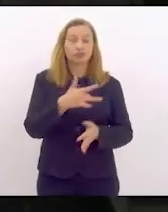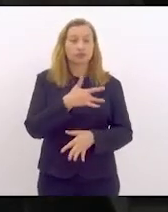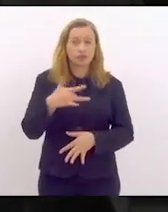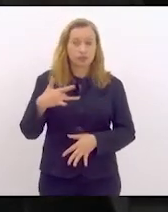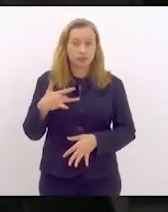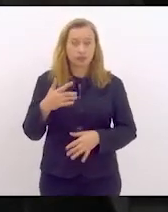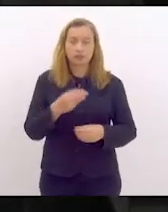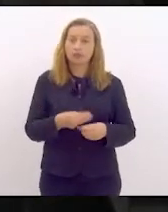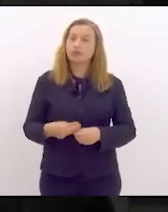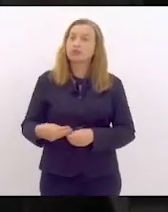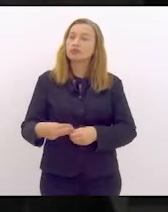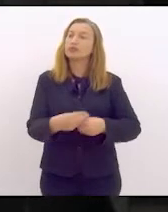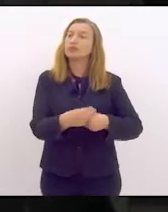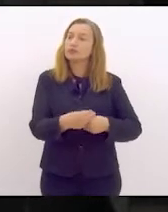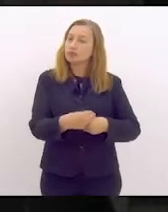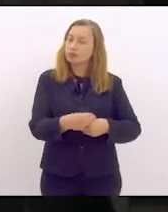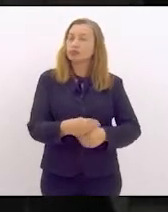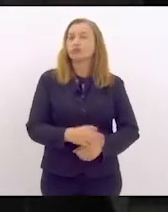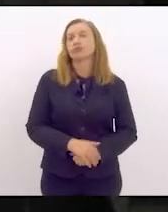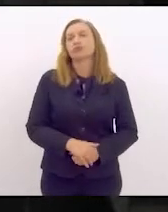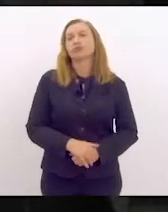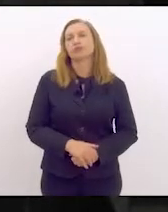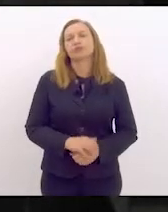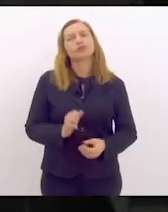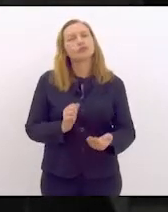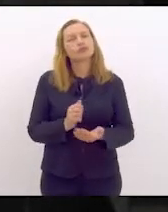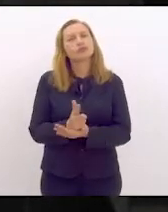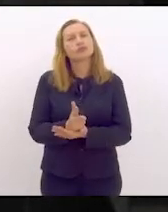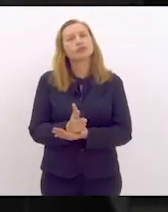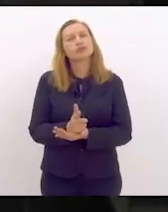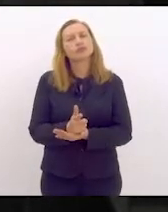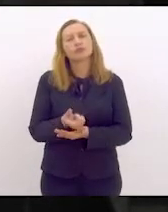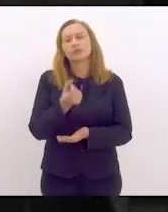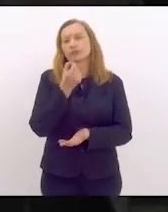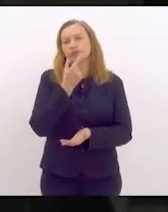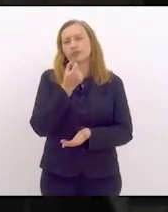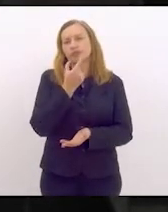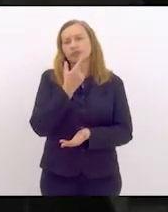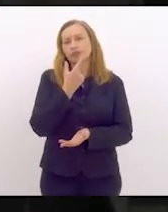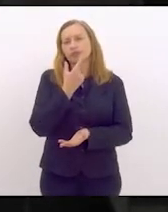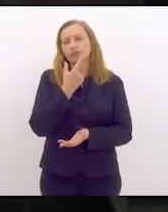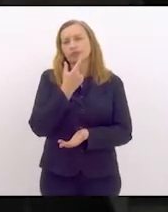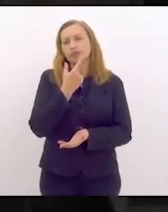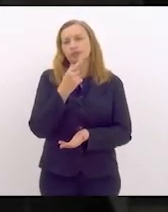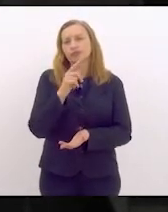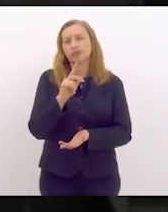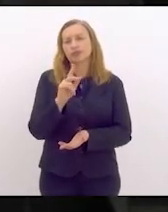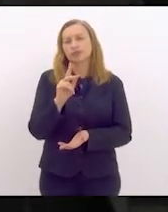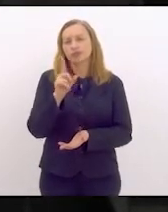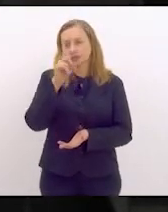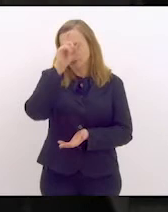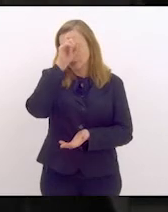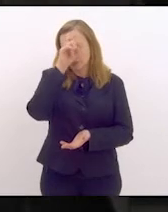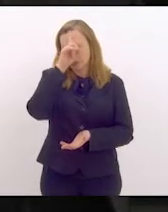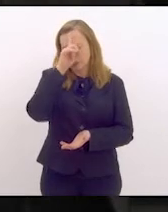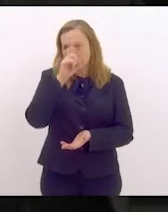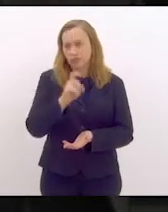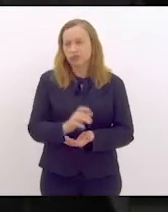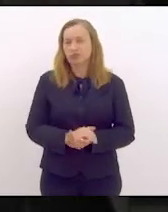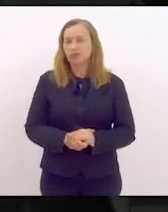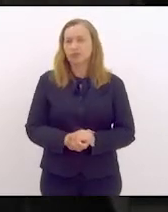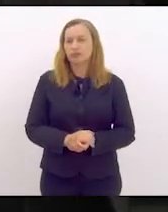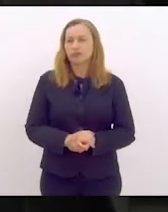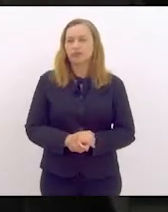dos municípios e comprar medicamento hospitalar em